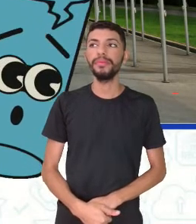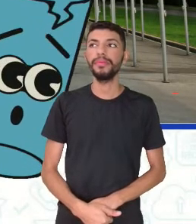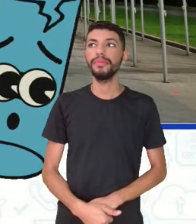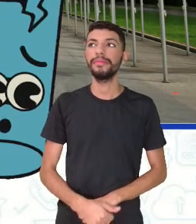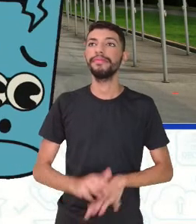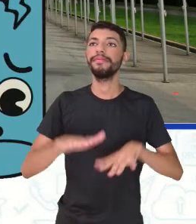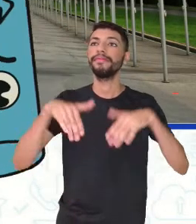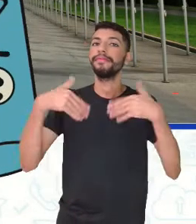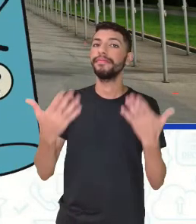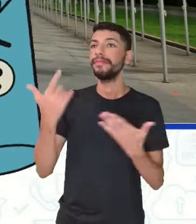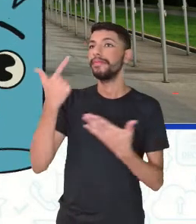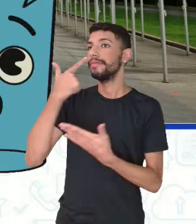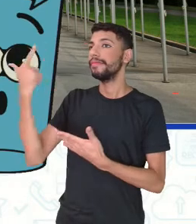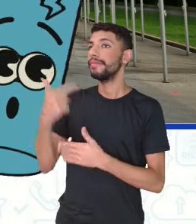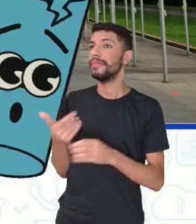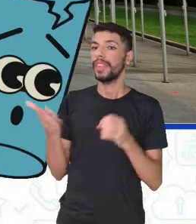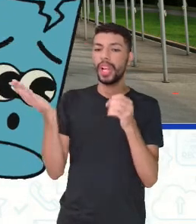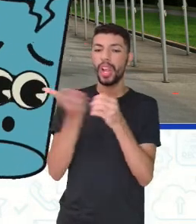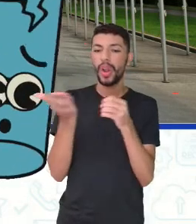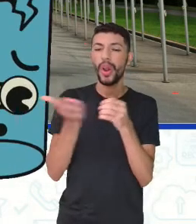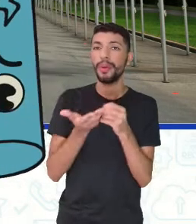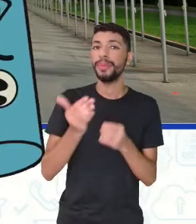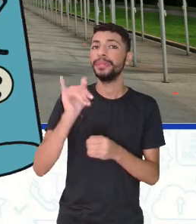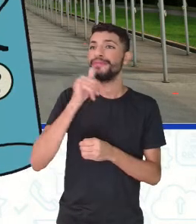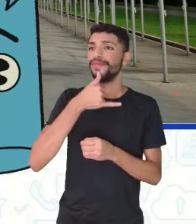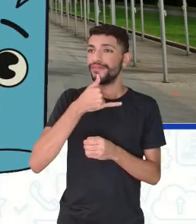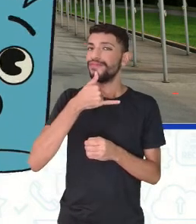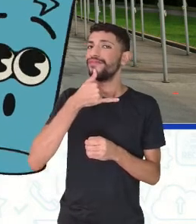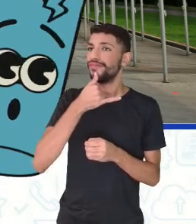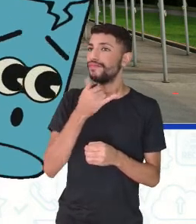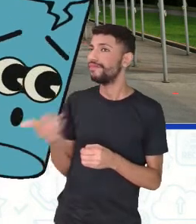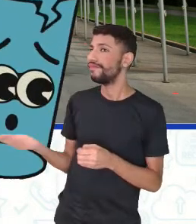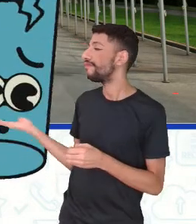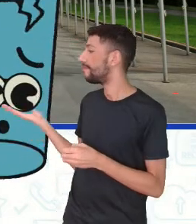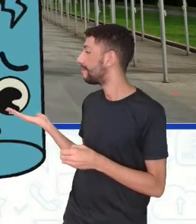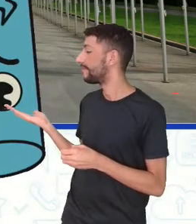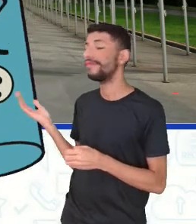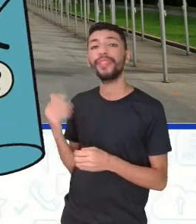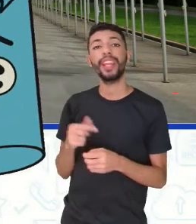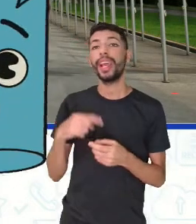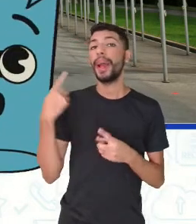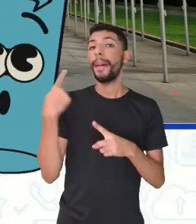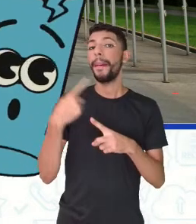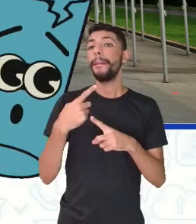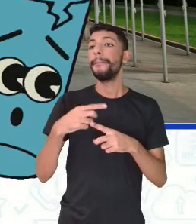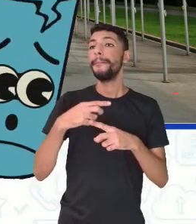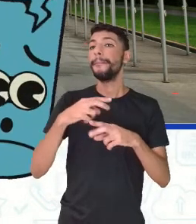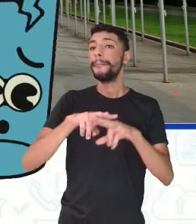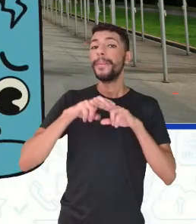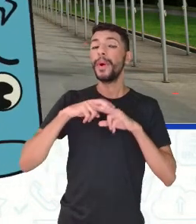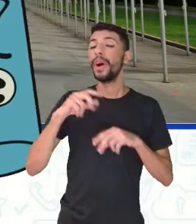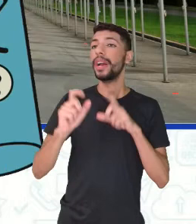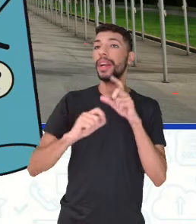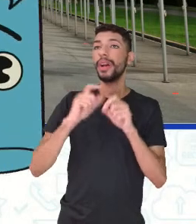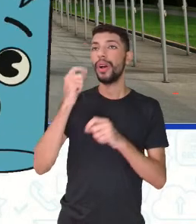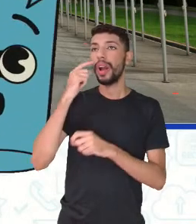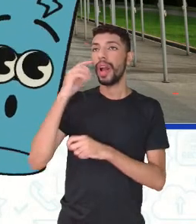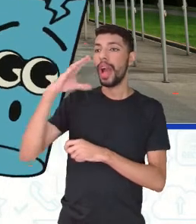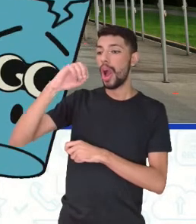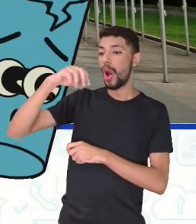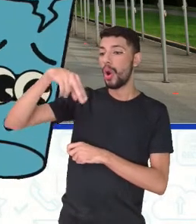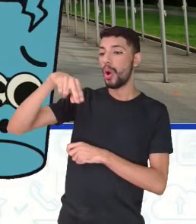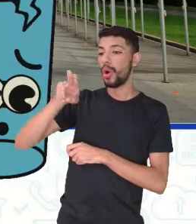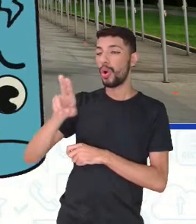Pois é, esse copinho aí está bem triste, porque a Organização das Nações Unidas, a ONU, né, por meio